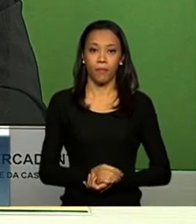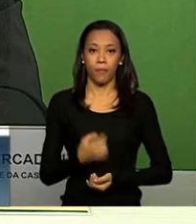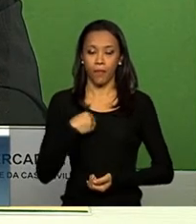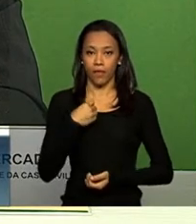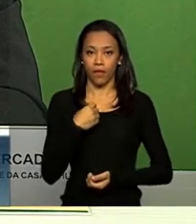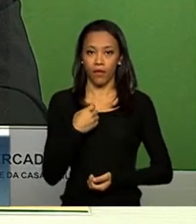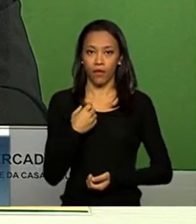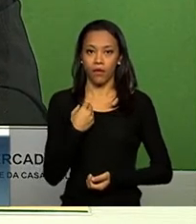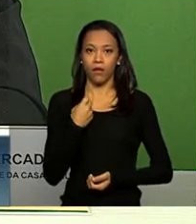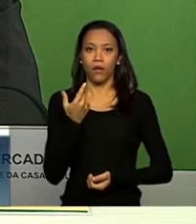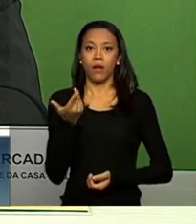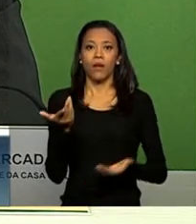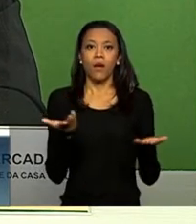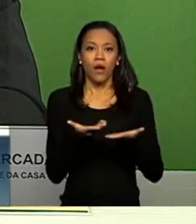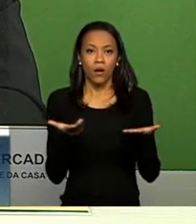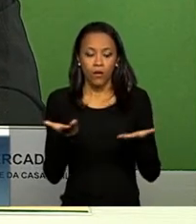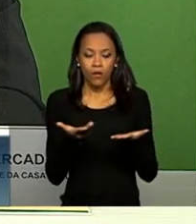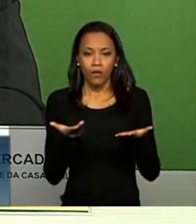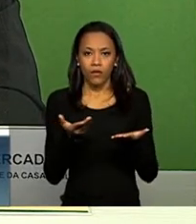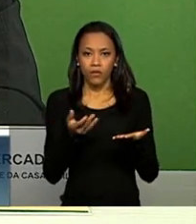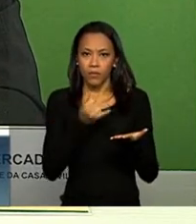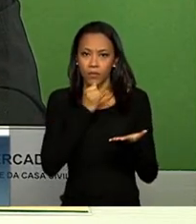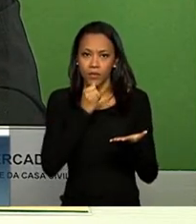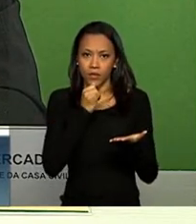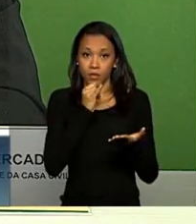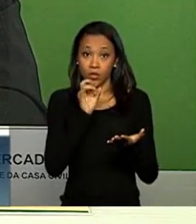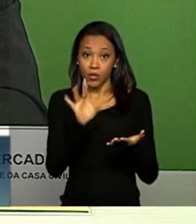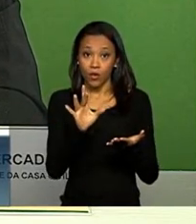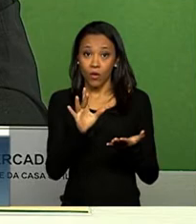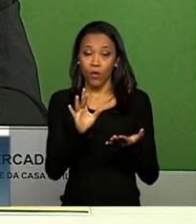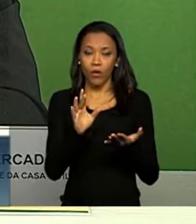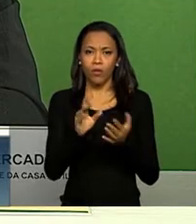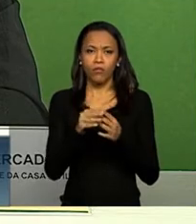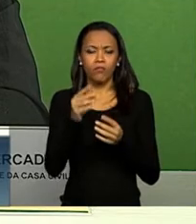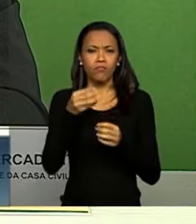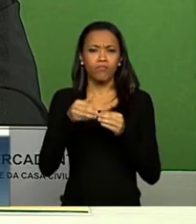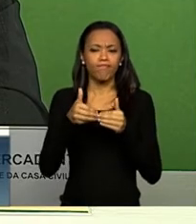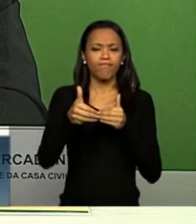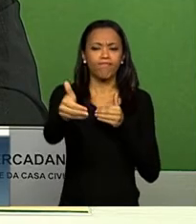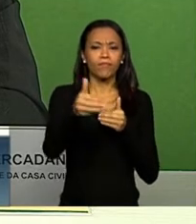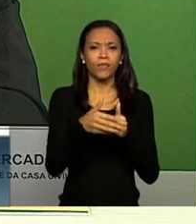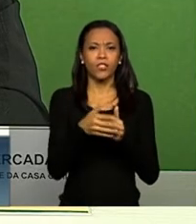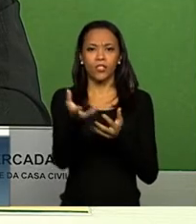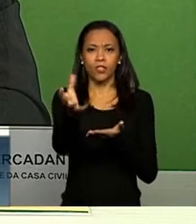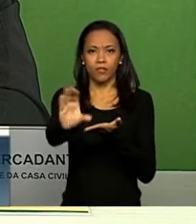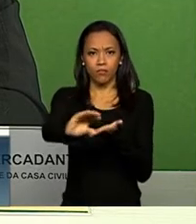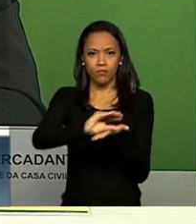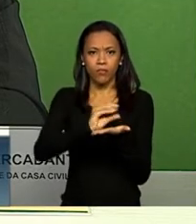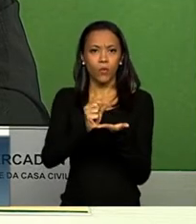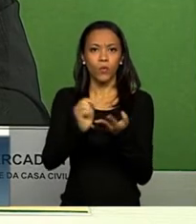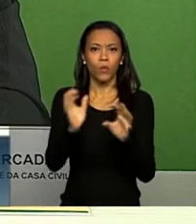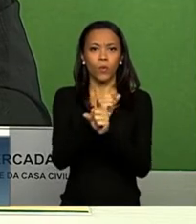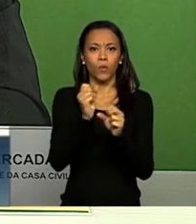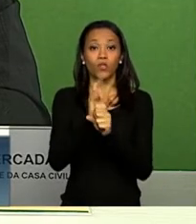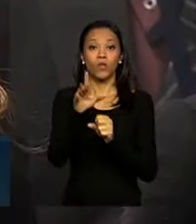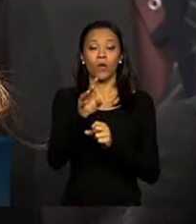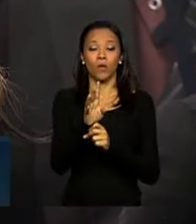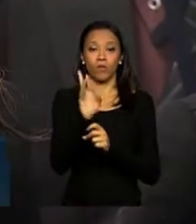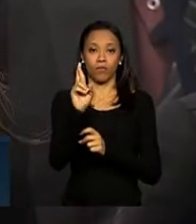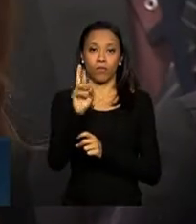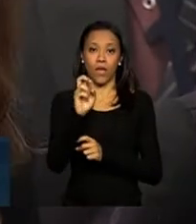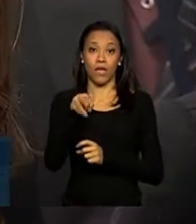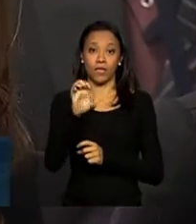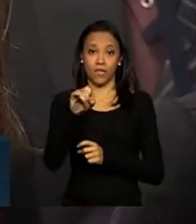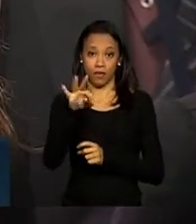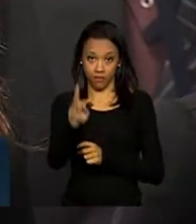Isso aí você tem que, projeção de receita, só com o Ministério da Fazenda e a Receita Federal. Boa tarde, ministro. Simone Iglesias, do Globo.